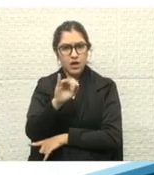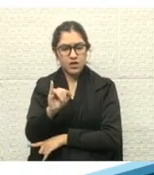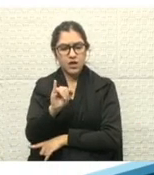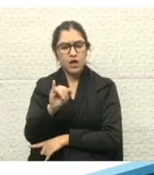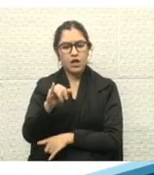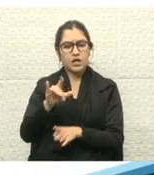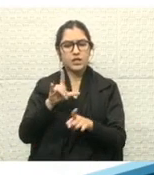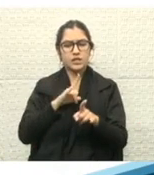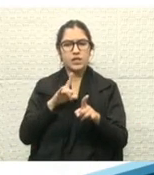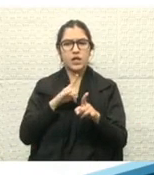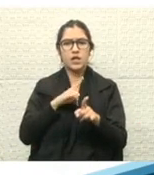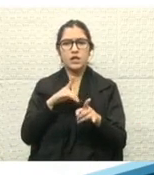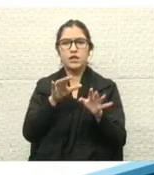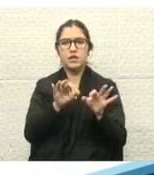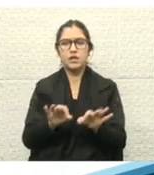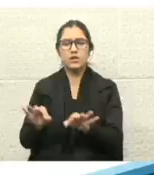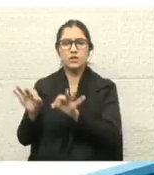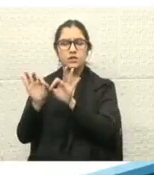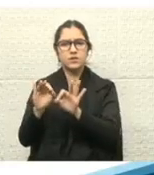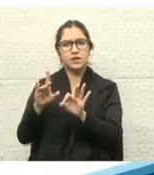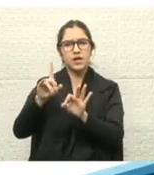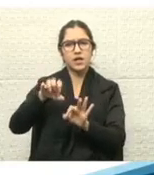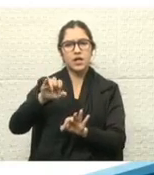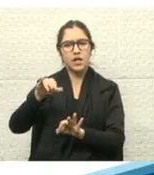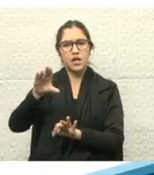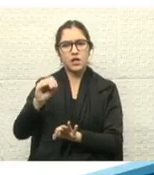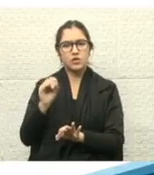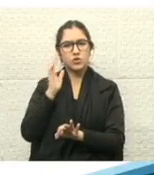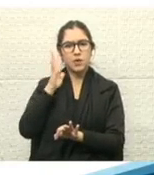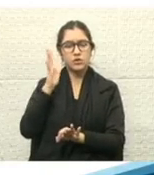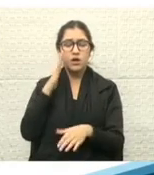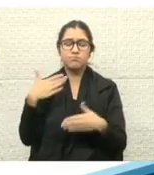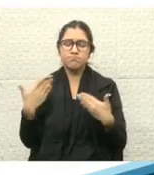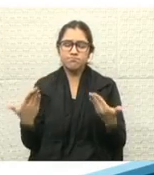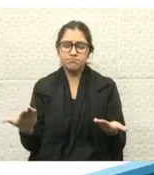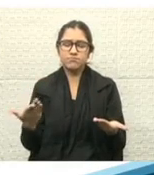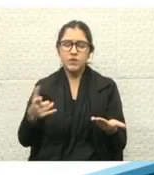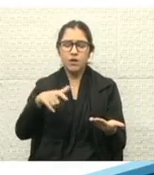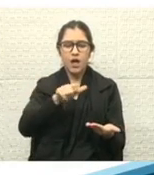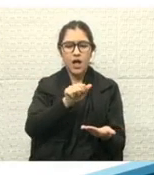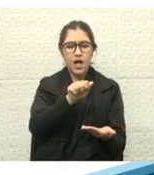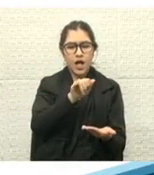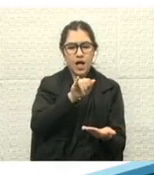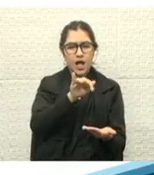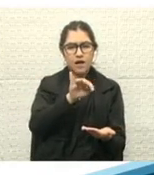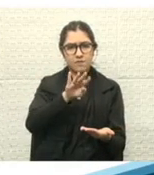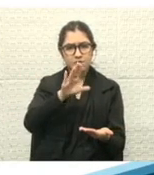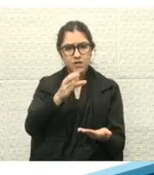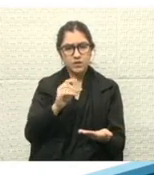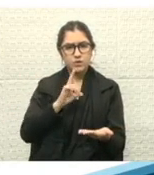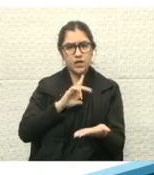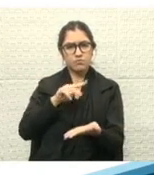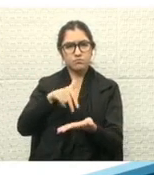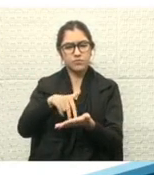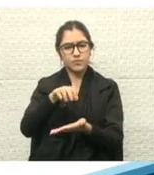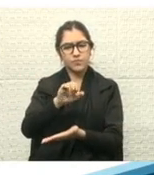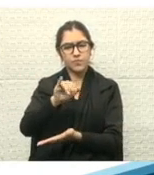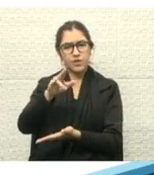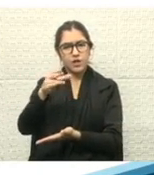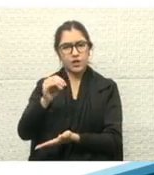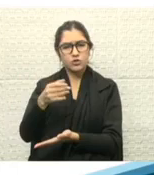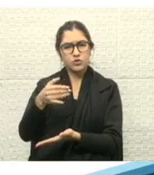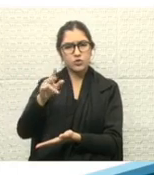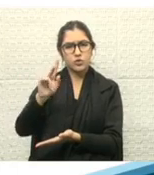o deslocamento se dá em relação ao eixo imaginário. Por isso que os afixos vão pertencer ao eixo